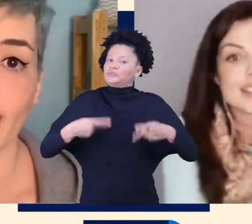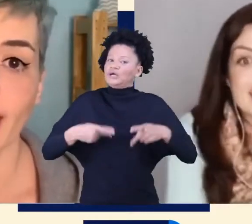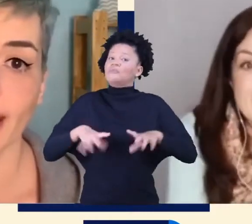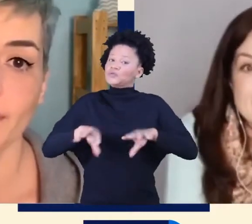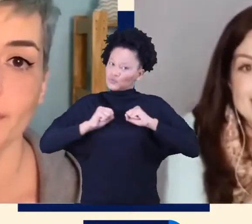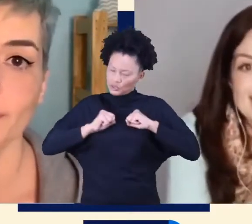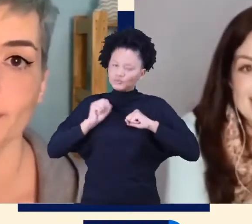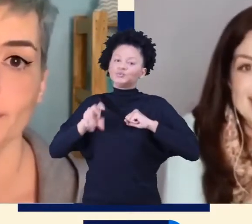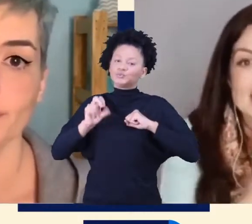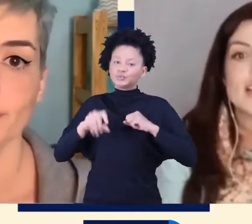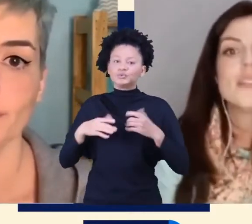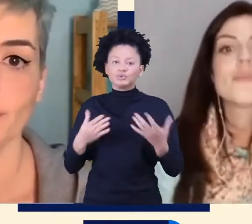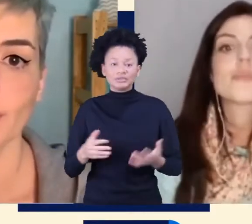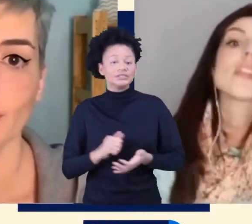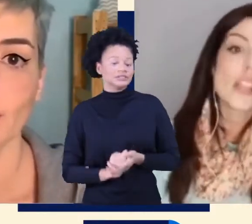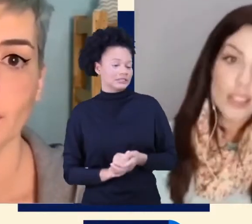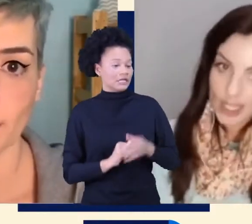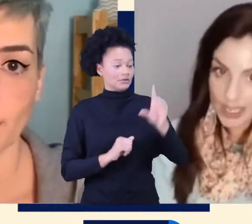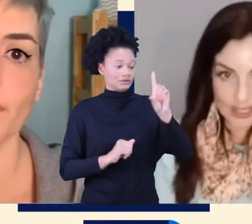não é mais DST.